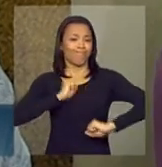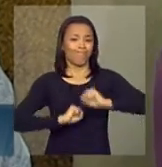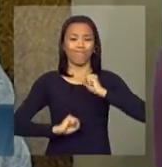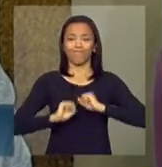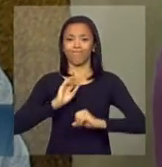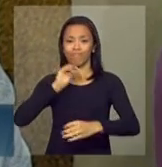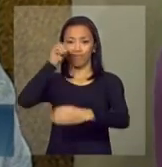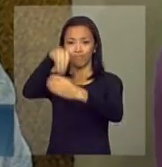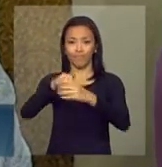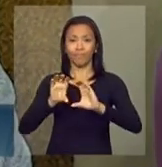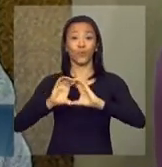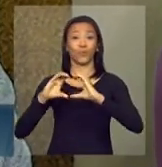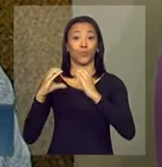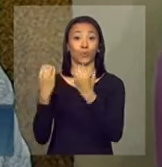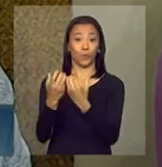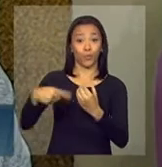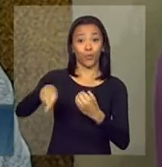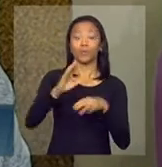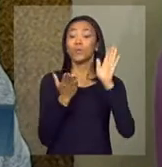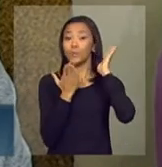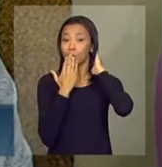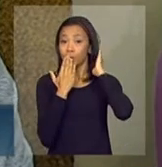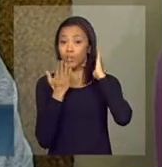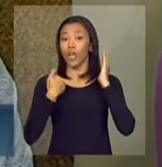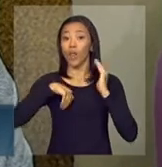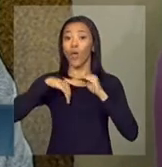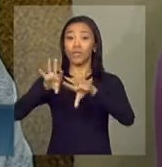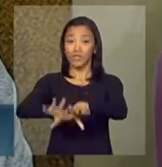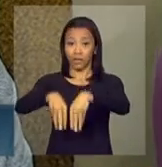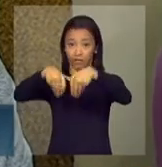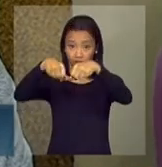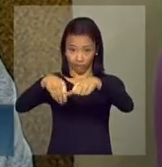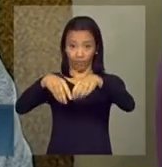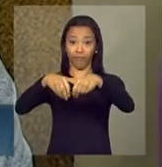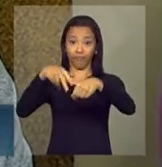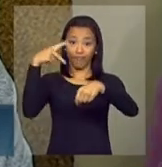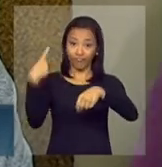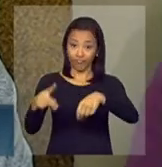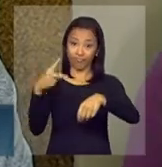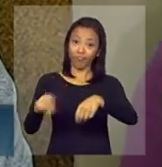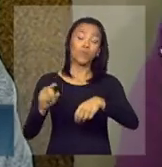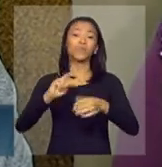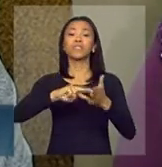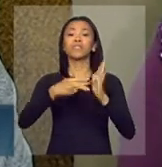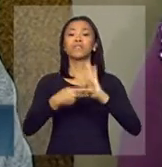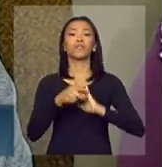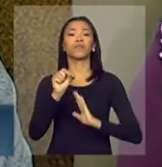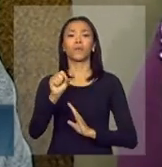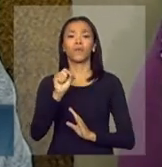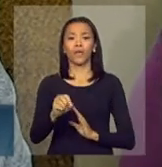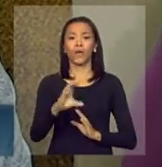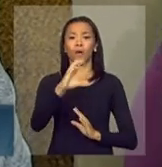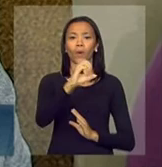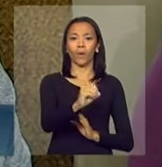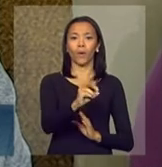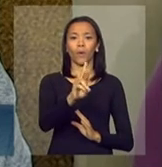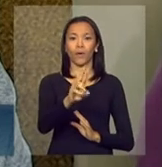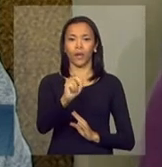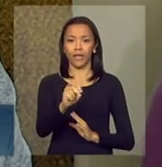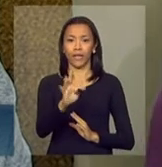que ele dizia que era nossa terra, nossa morte, que na língua dele significa Oré